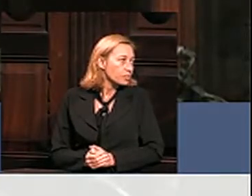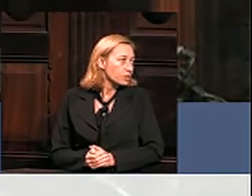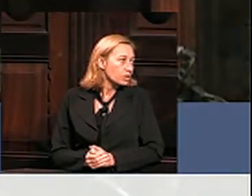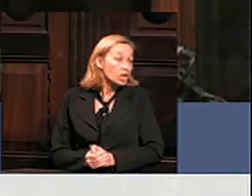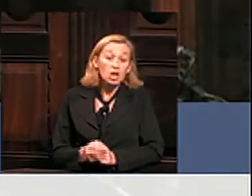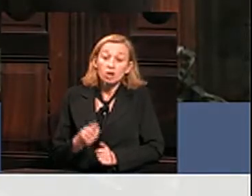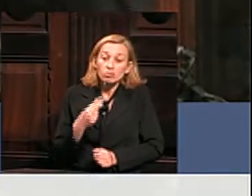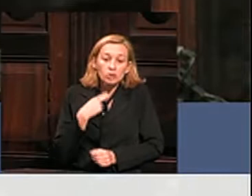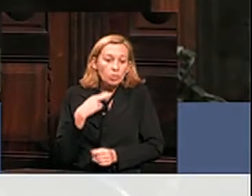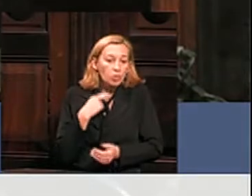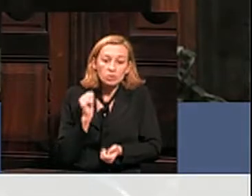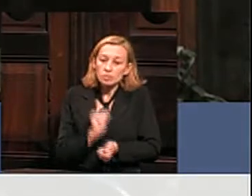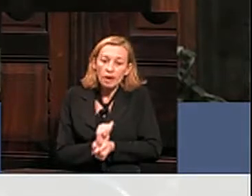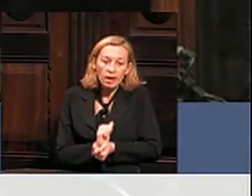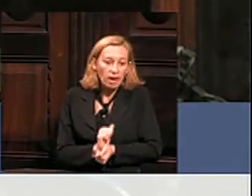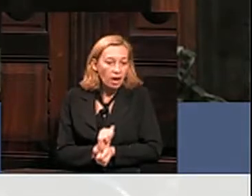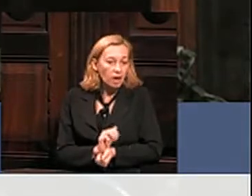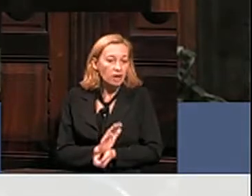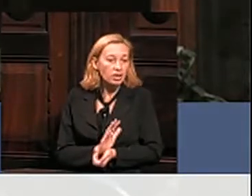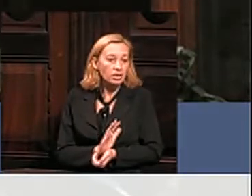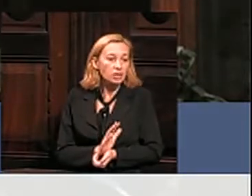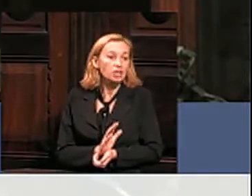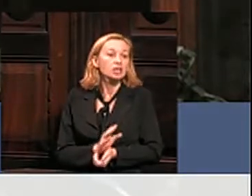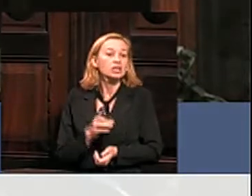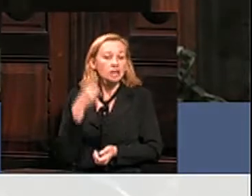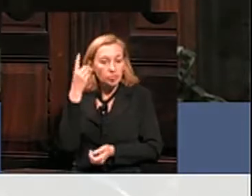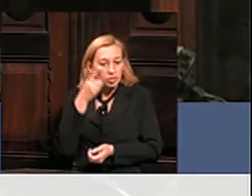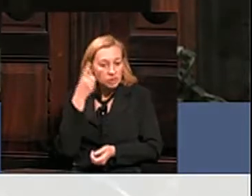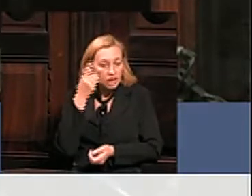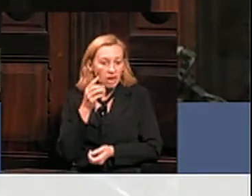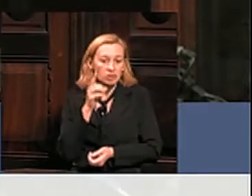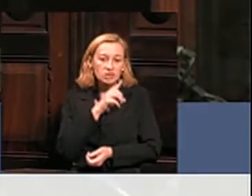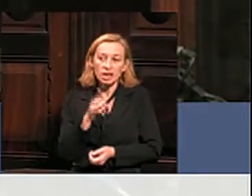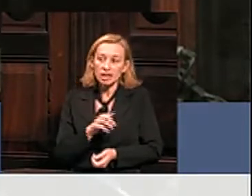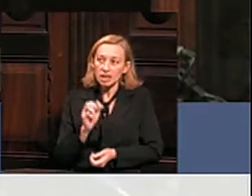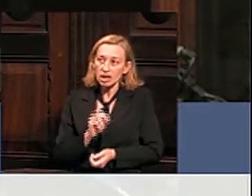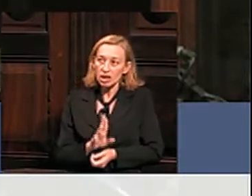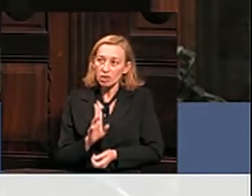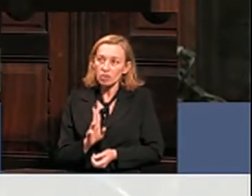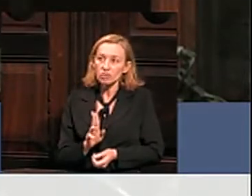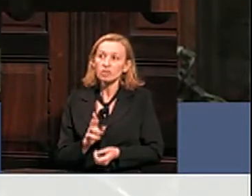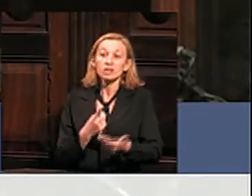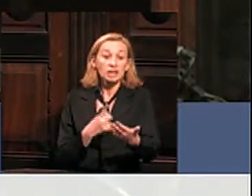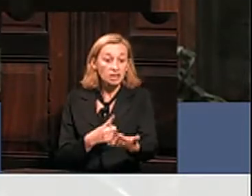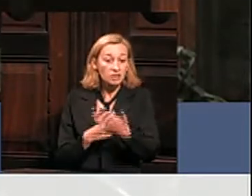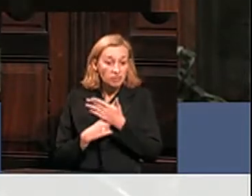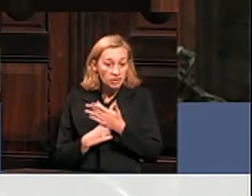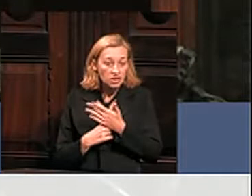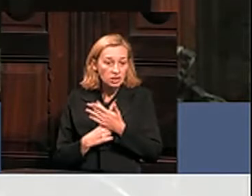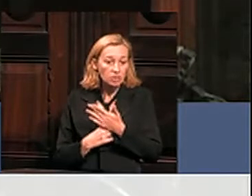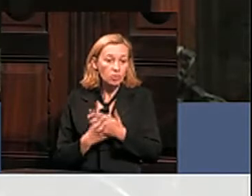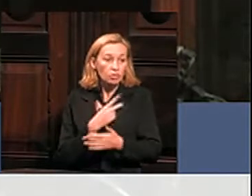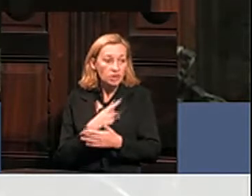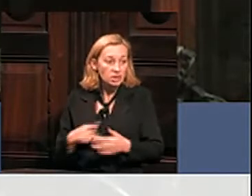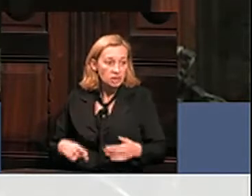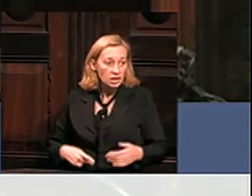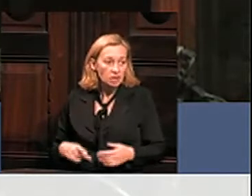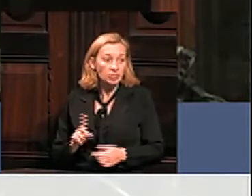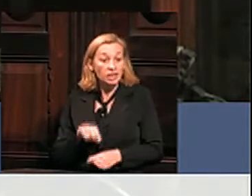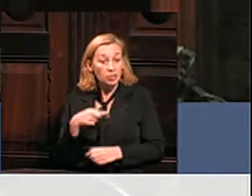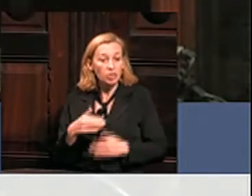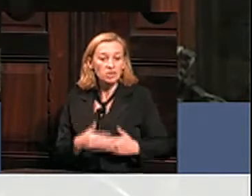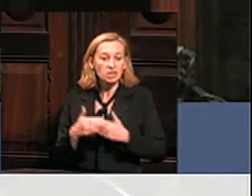posso interromper. Eu preciso que o deputado Zaqueu faça a defesa ou desistência do seu destaque para proceder à segunda